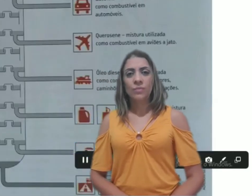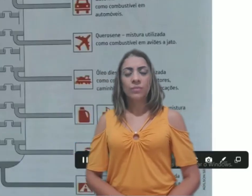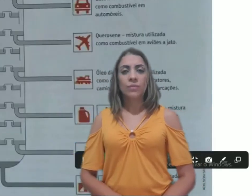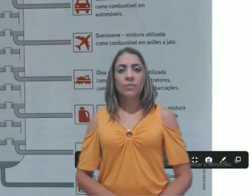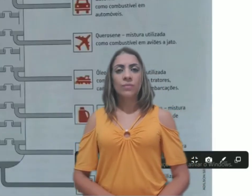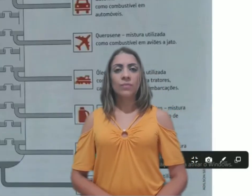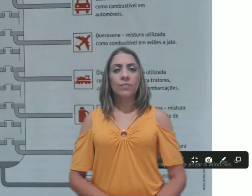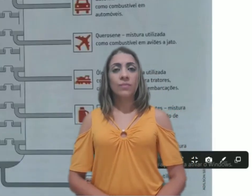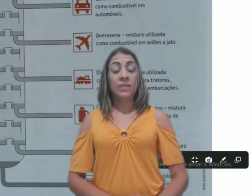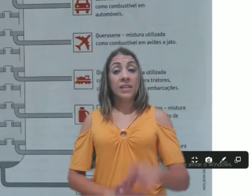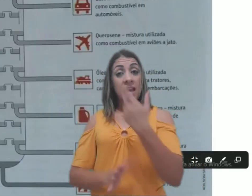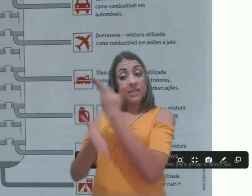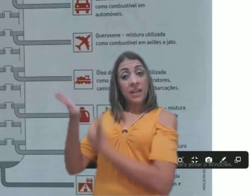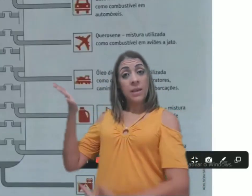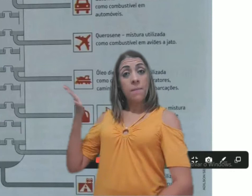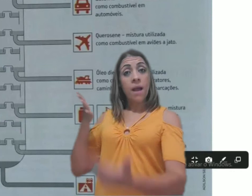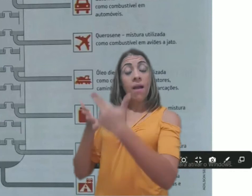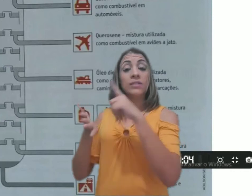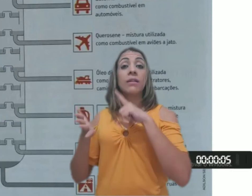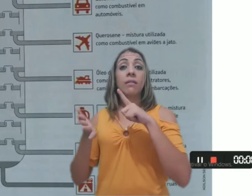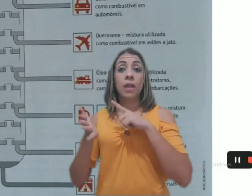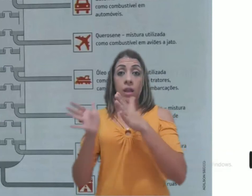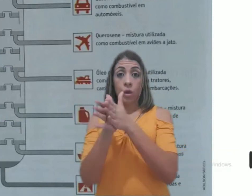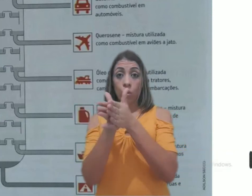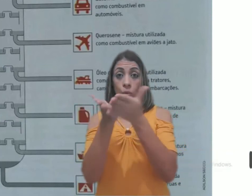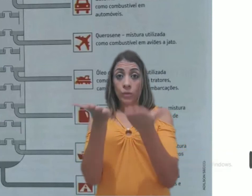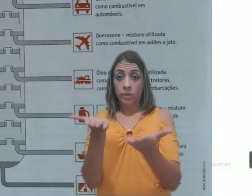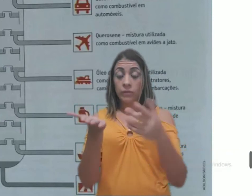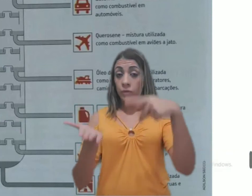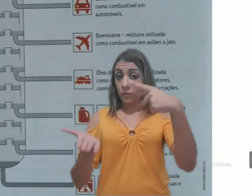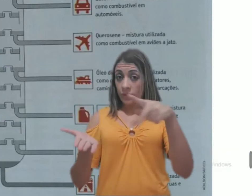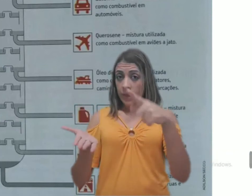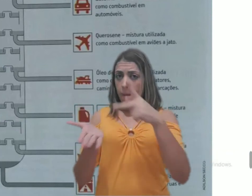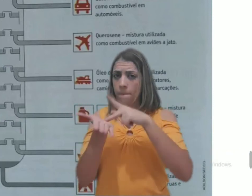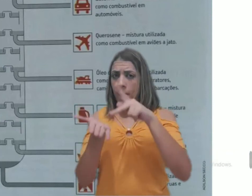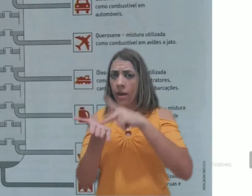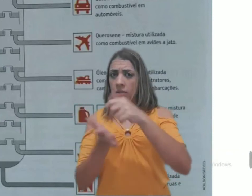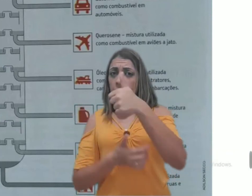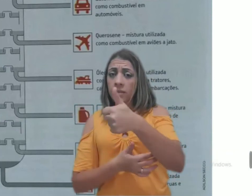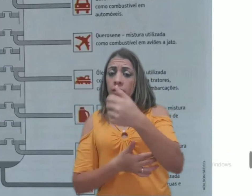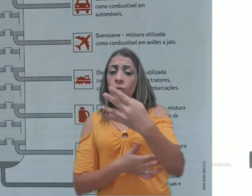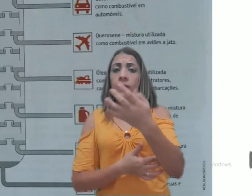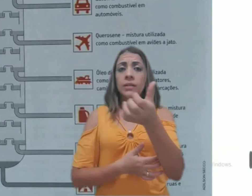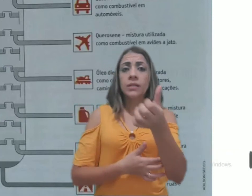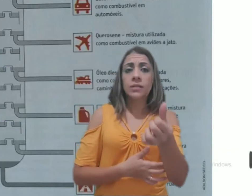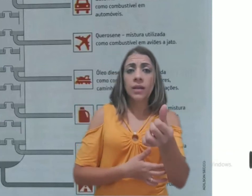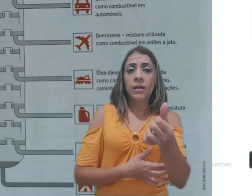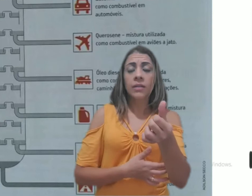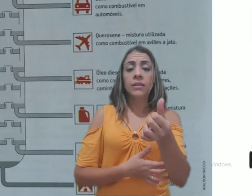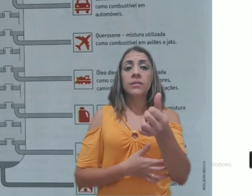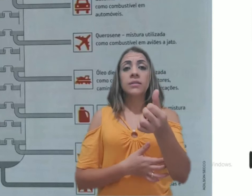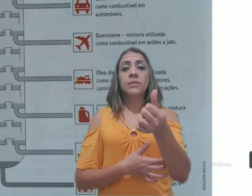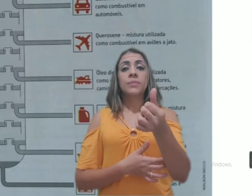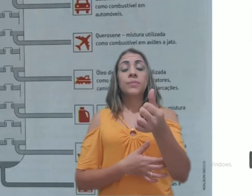Pessoal, então, aqui essa imagem aqui tem no livro de vocês, tudo bem? Tá na página